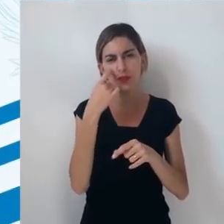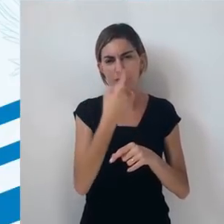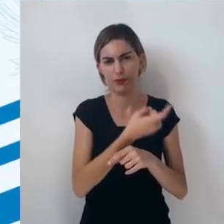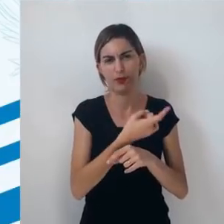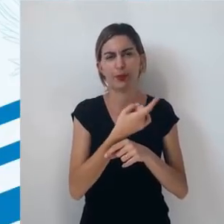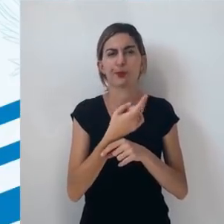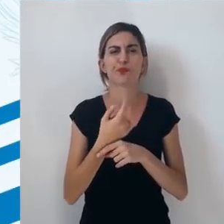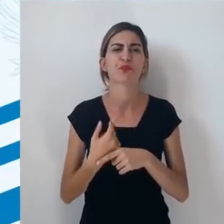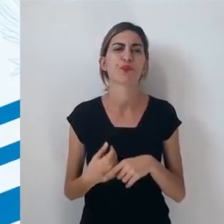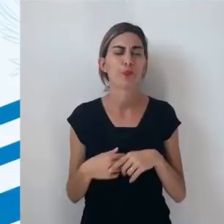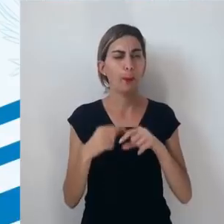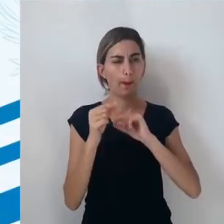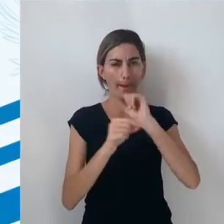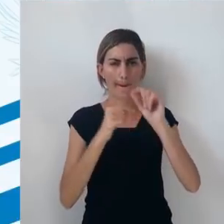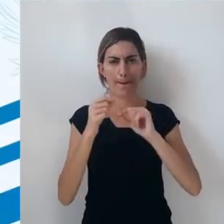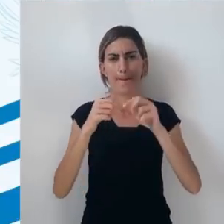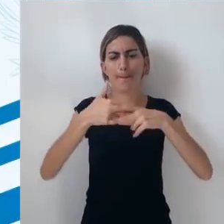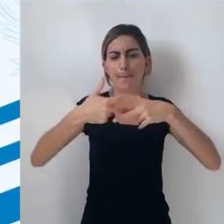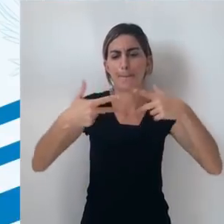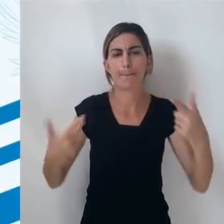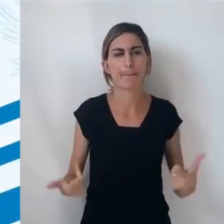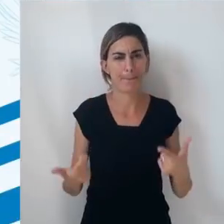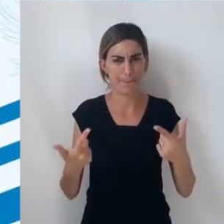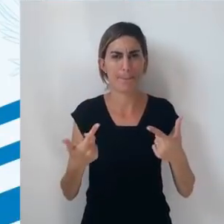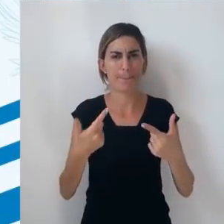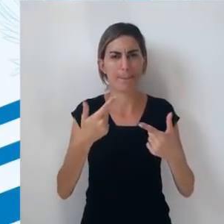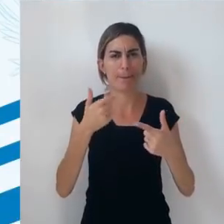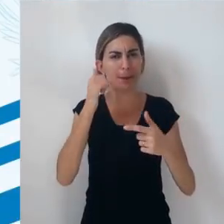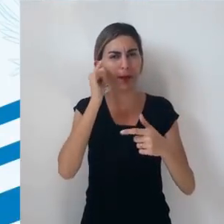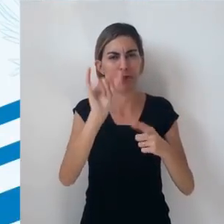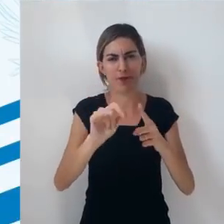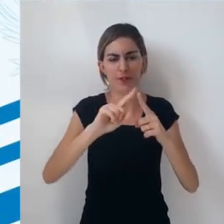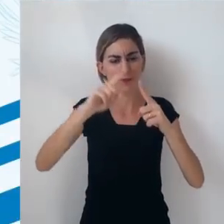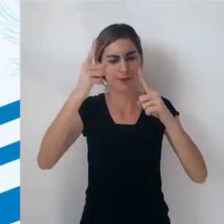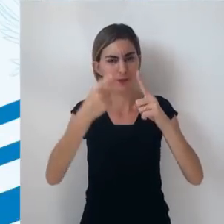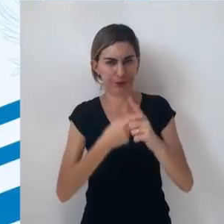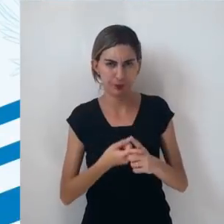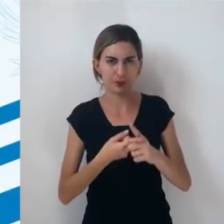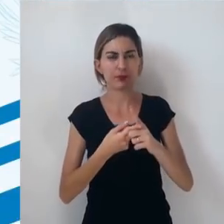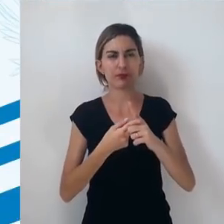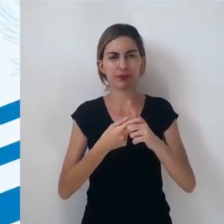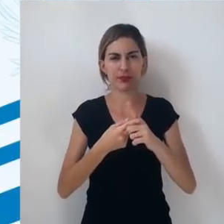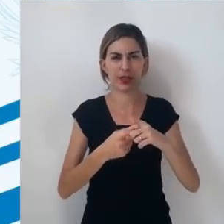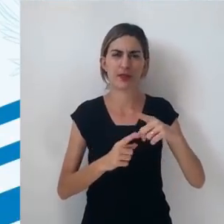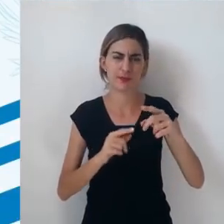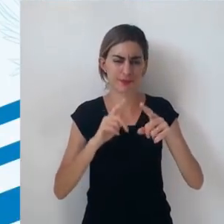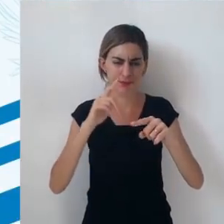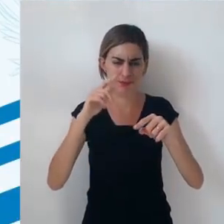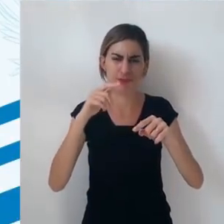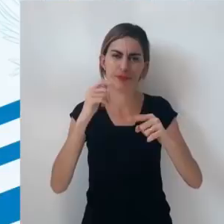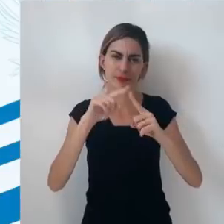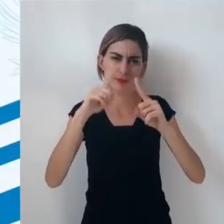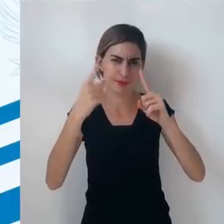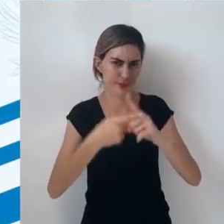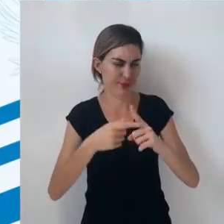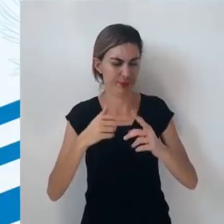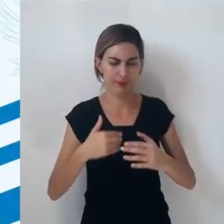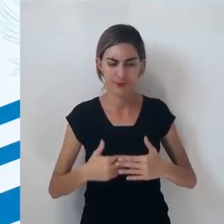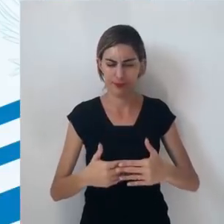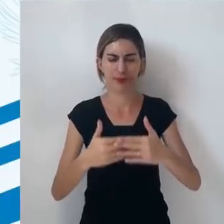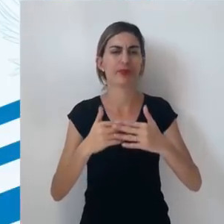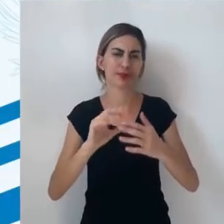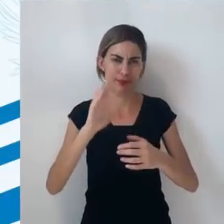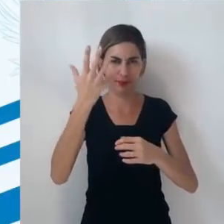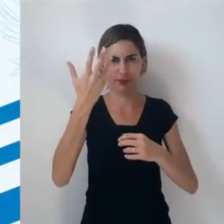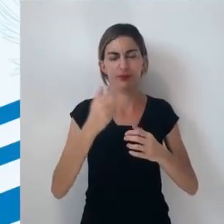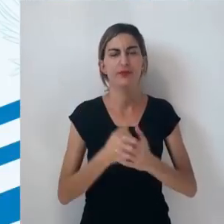também acabou de ver métodos que são anticonceptivos, que vão impedir com que a